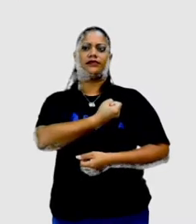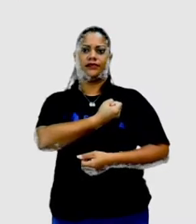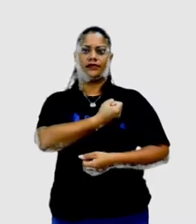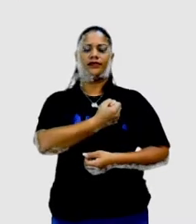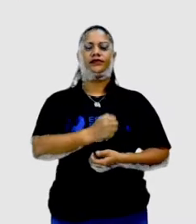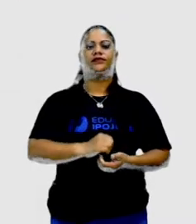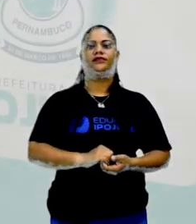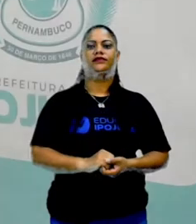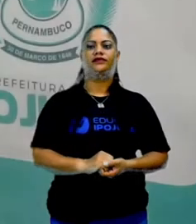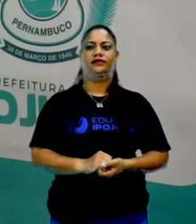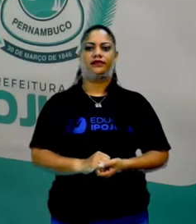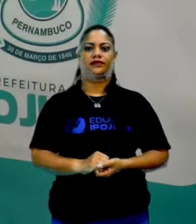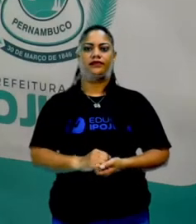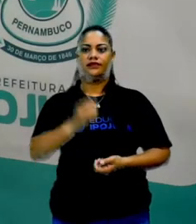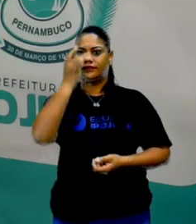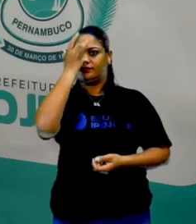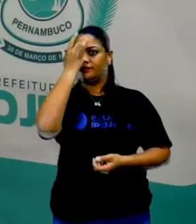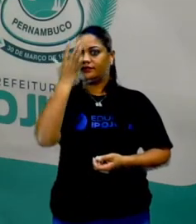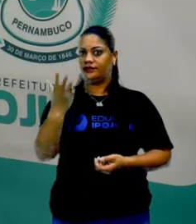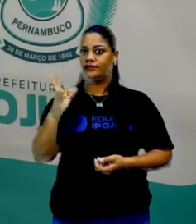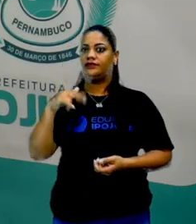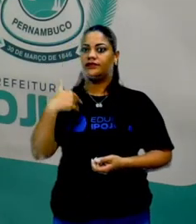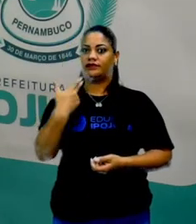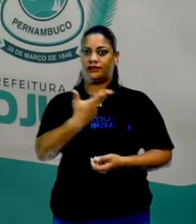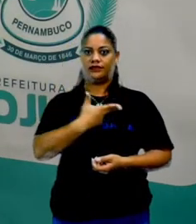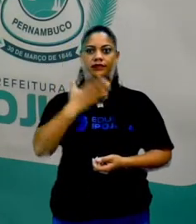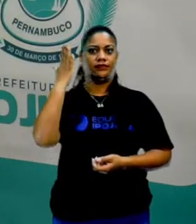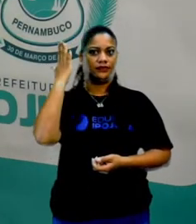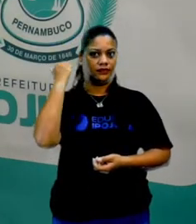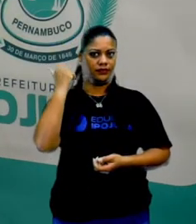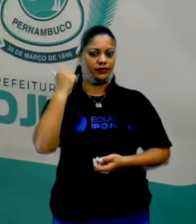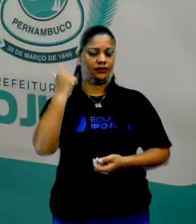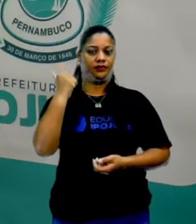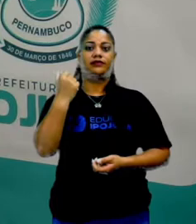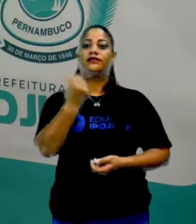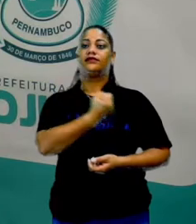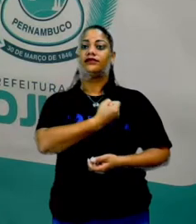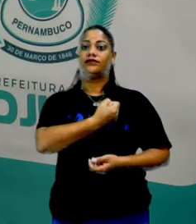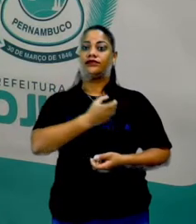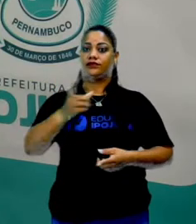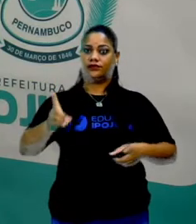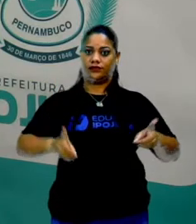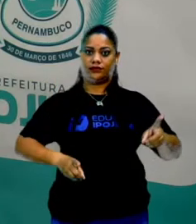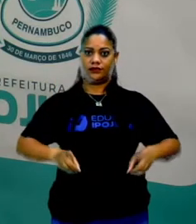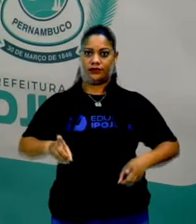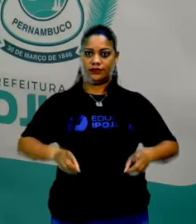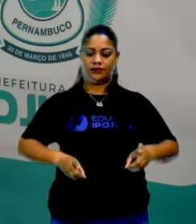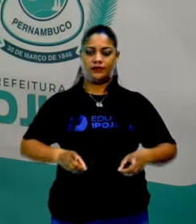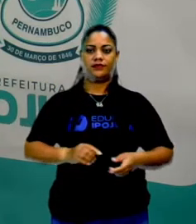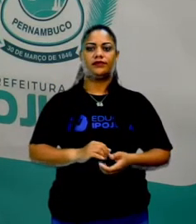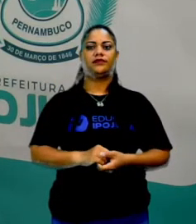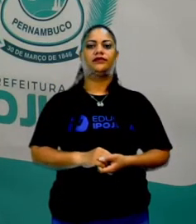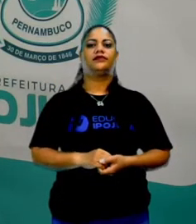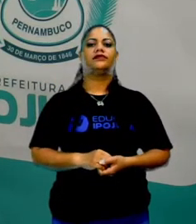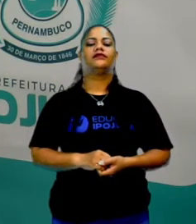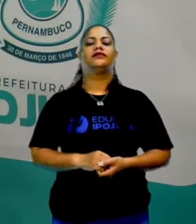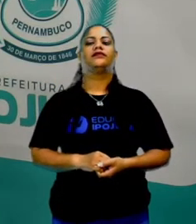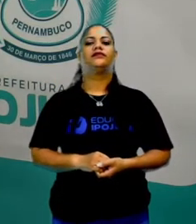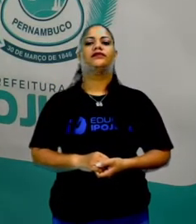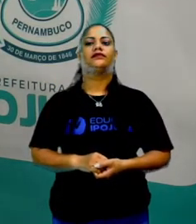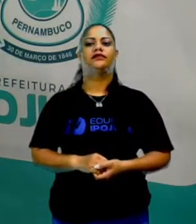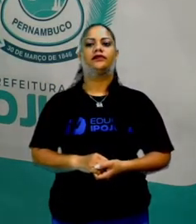naturais. E aí vai facilitar muito para a gente descobrir quem são os números primos, tá certo? Vamos pensar da seguinte forma